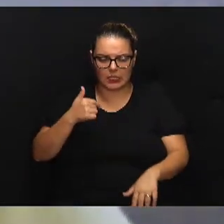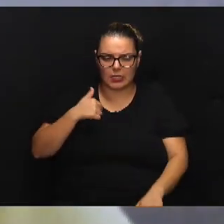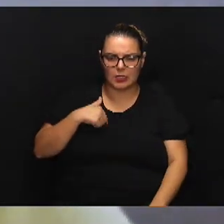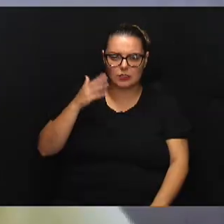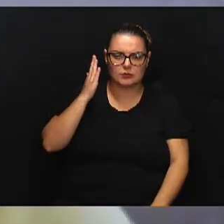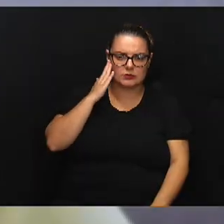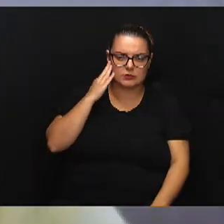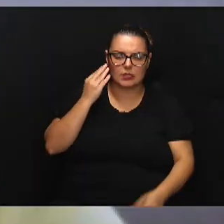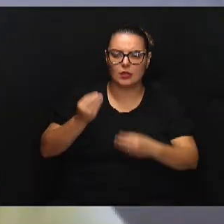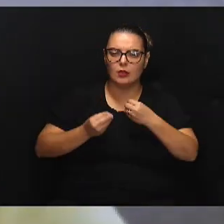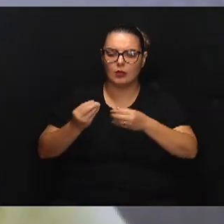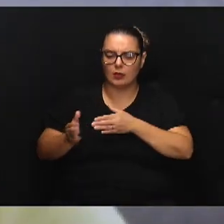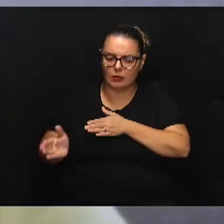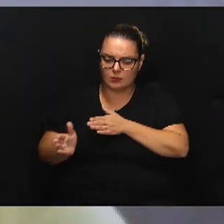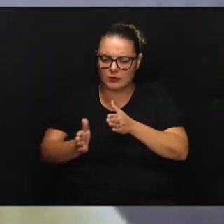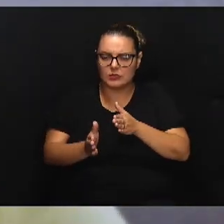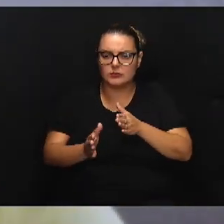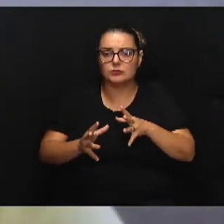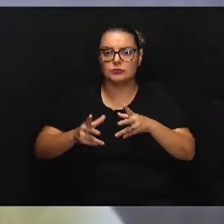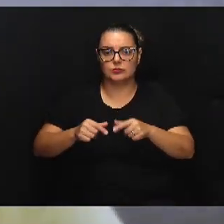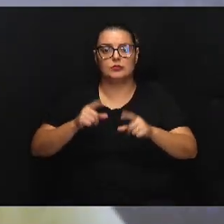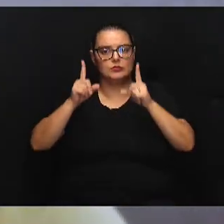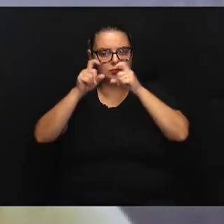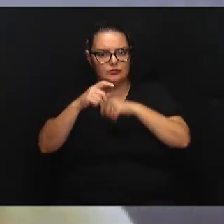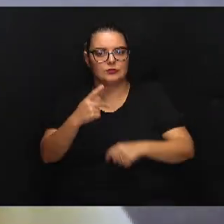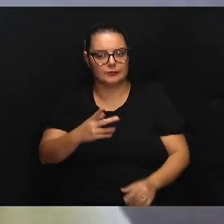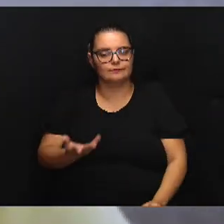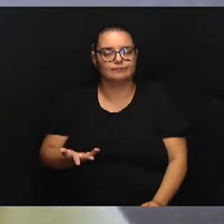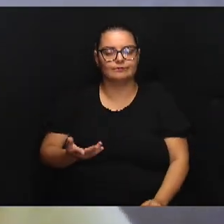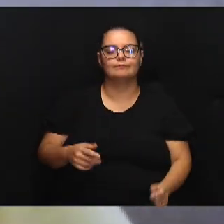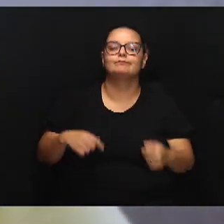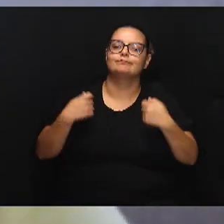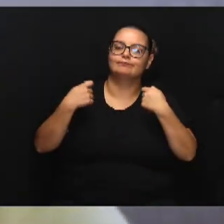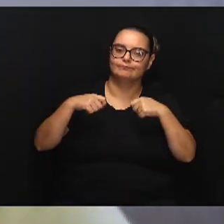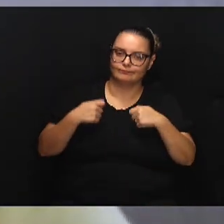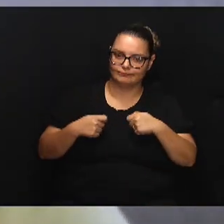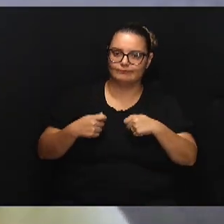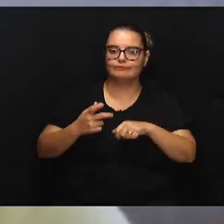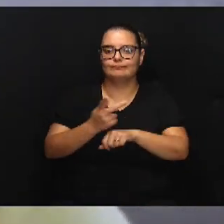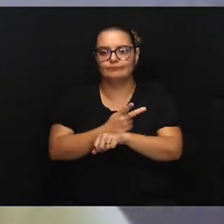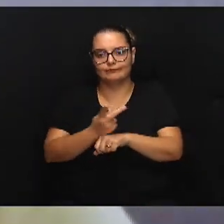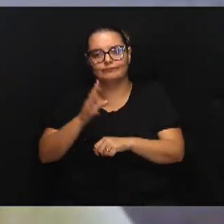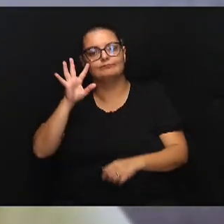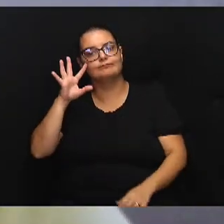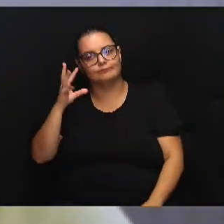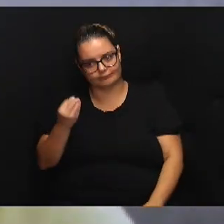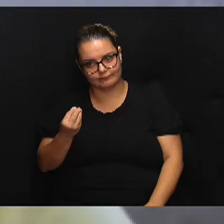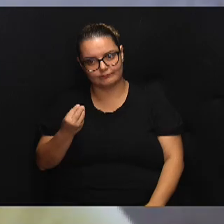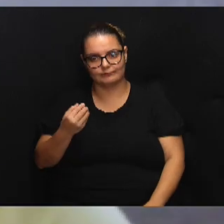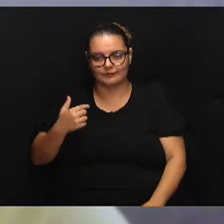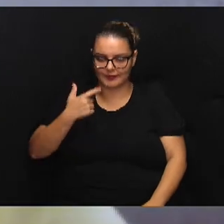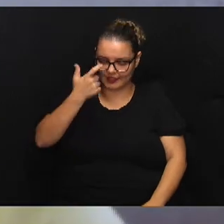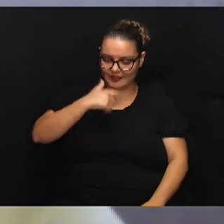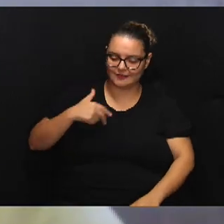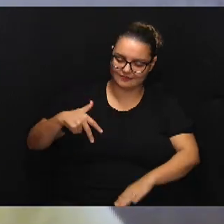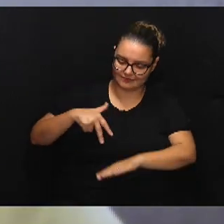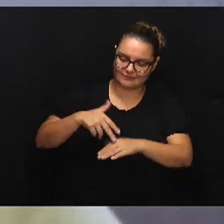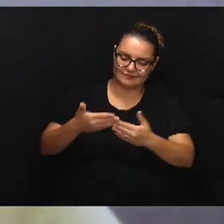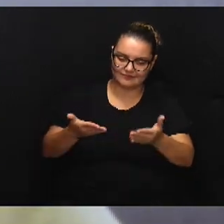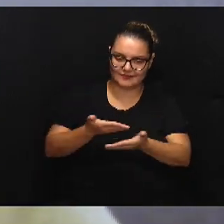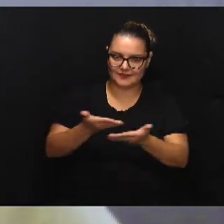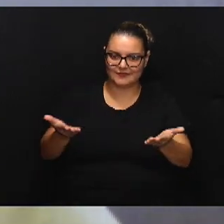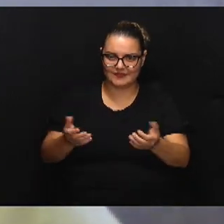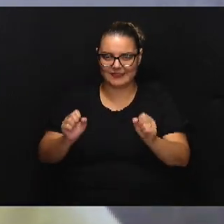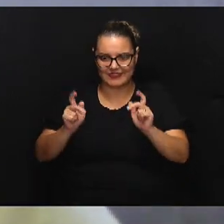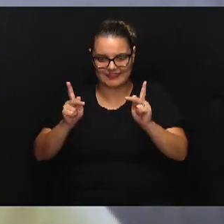como conduzir toda a dificuldade dele? Precisamos de buscar conhecimento e eu me coloco à disposição de vocês, tá